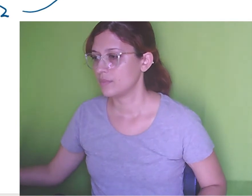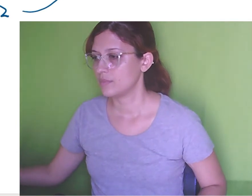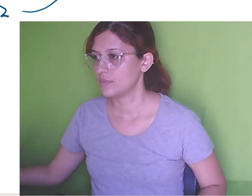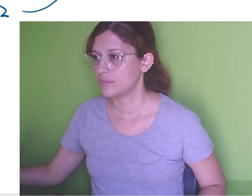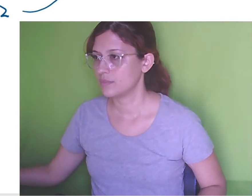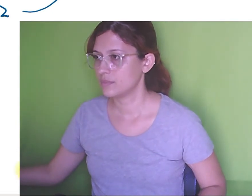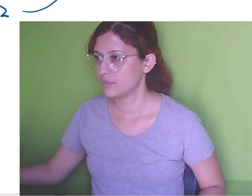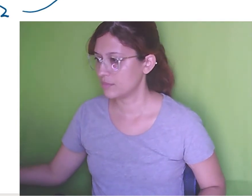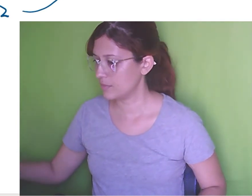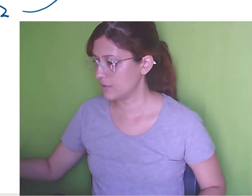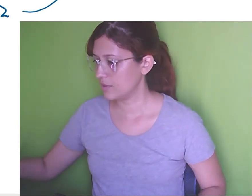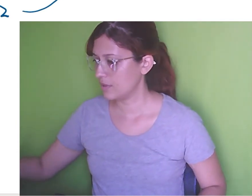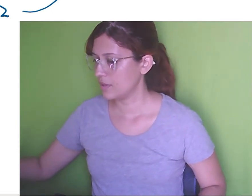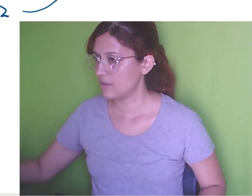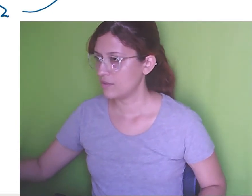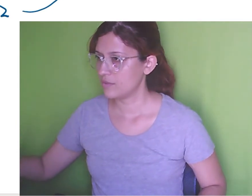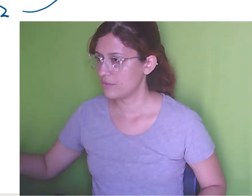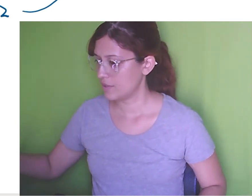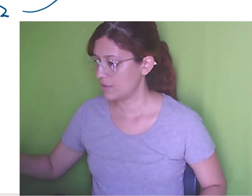por 1.000,